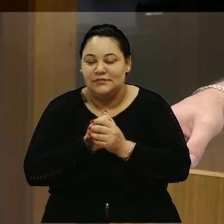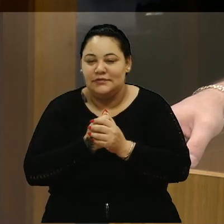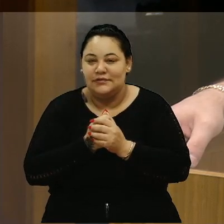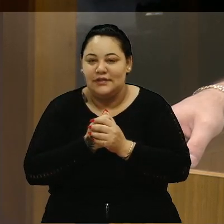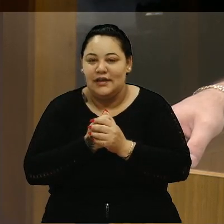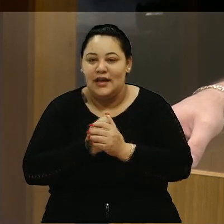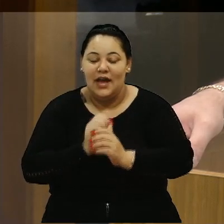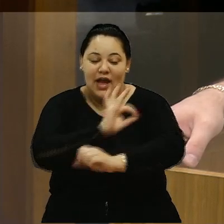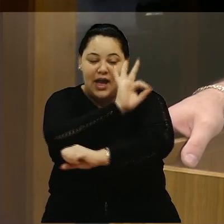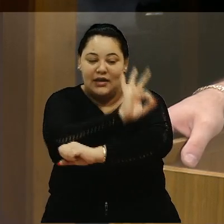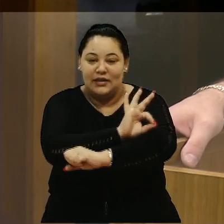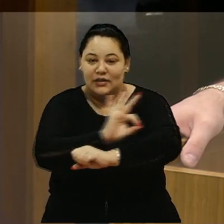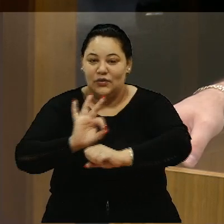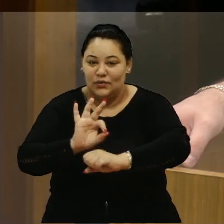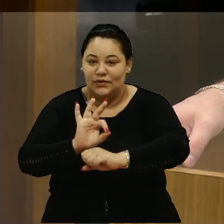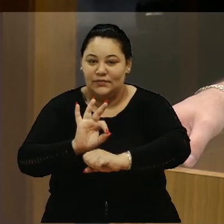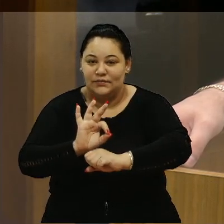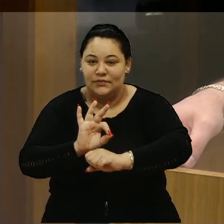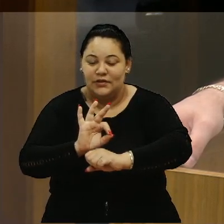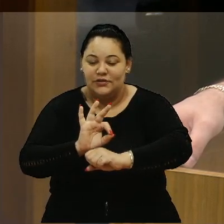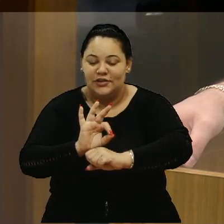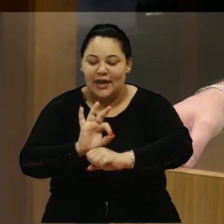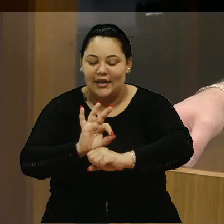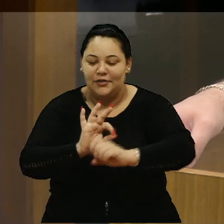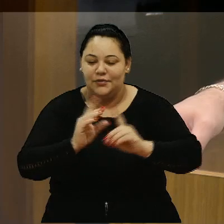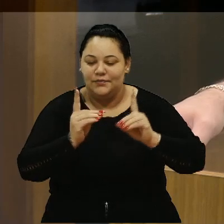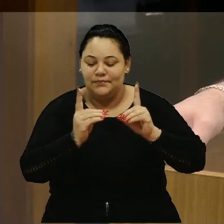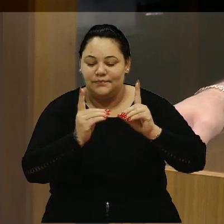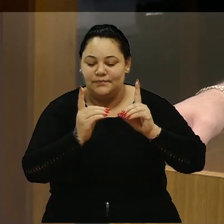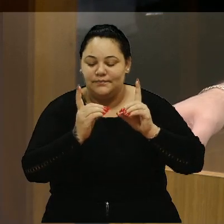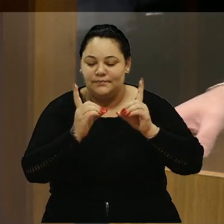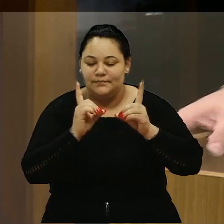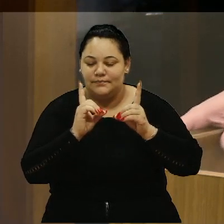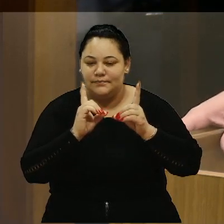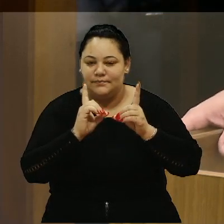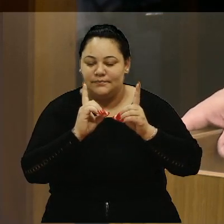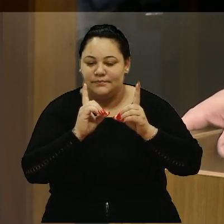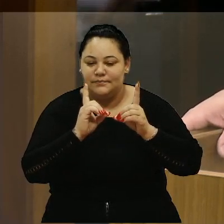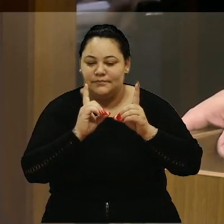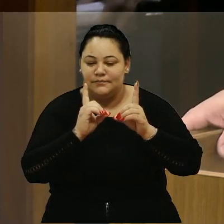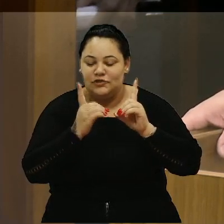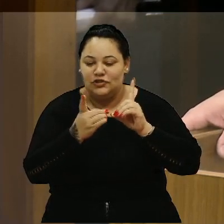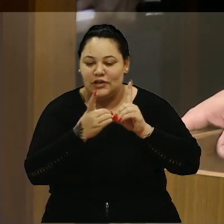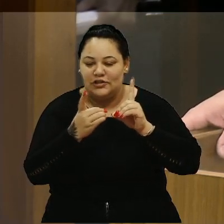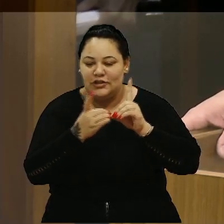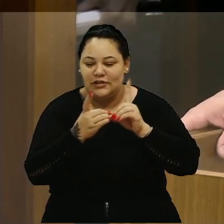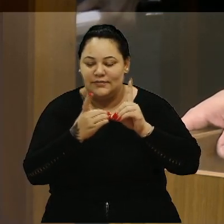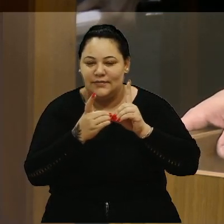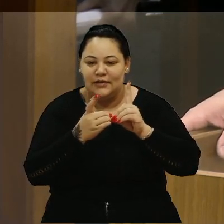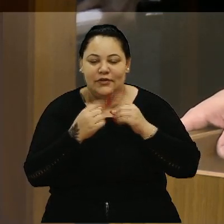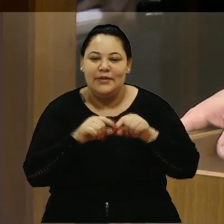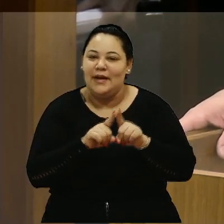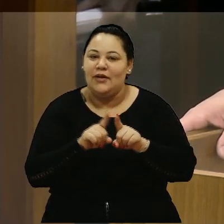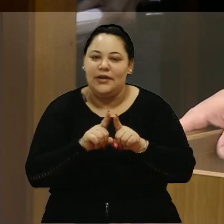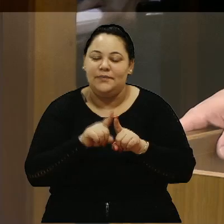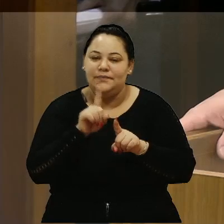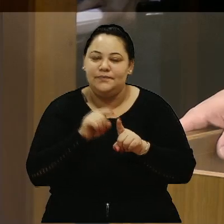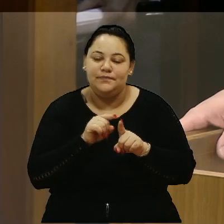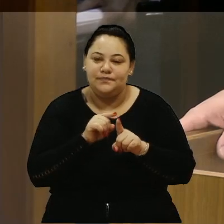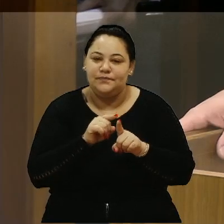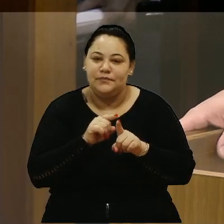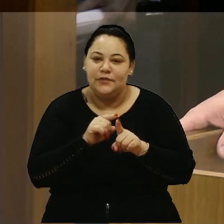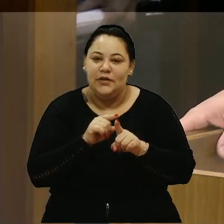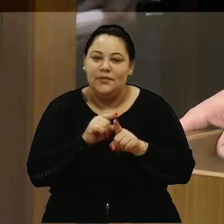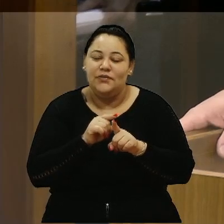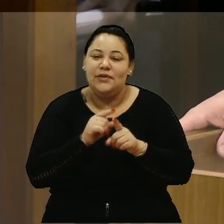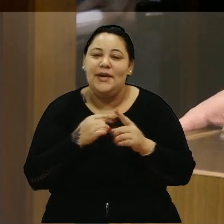arquitetura, o dialeto, o jeito de viver. Uma infinidade de traços italianos que se mantiveram no